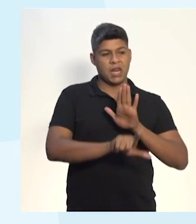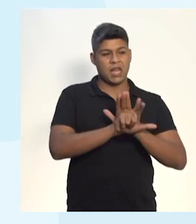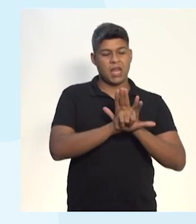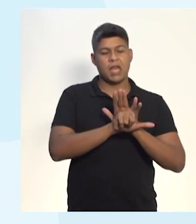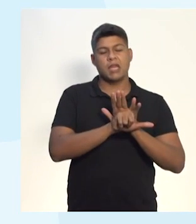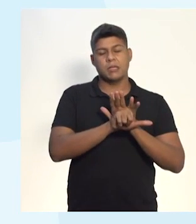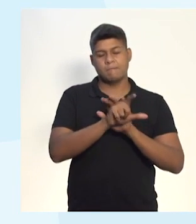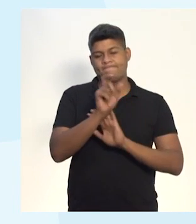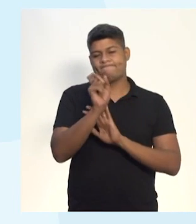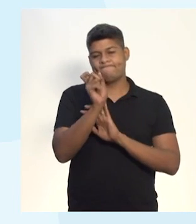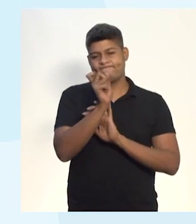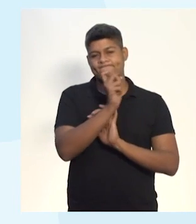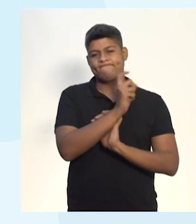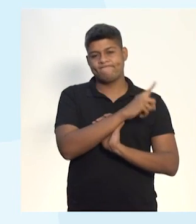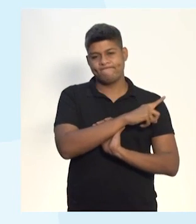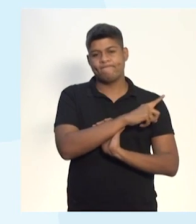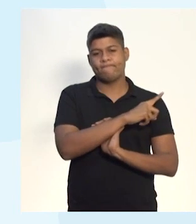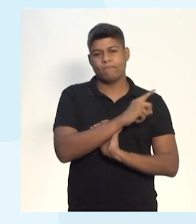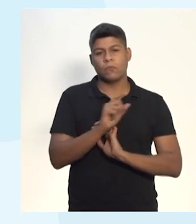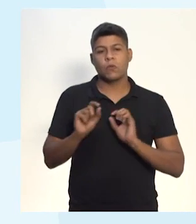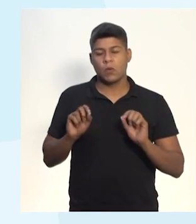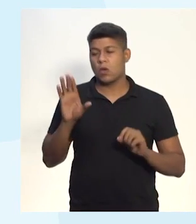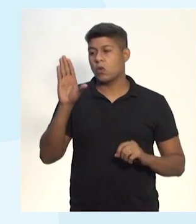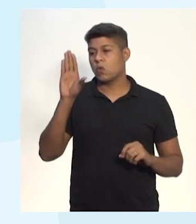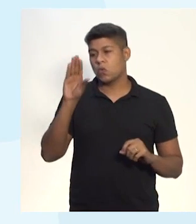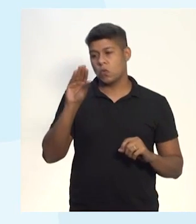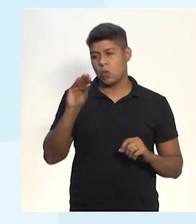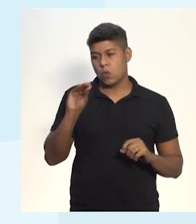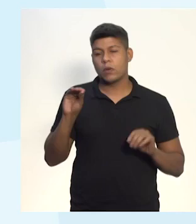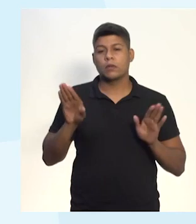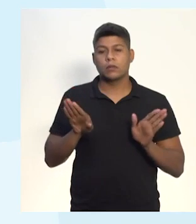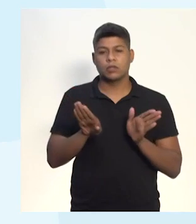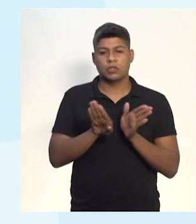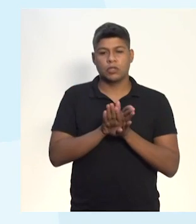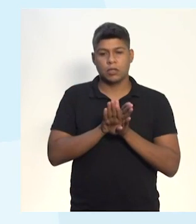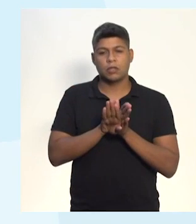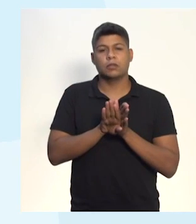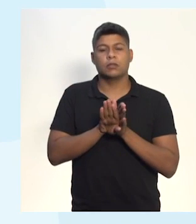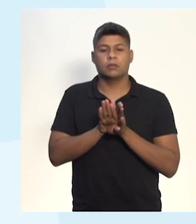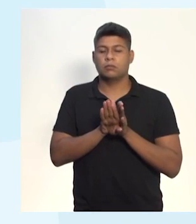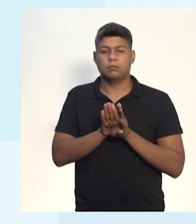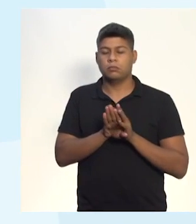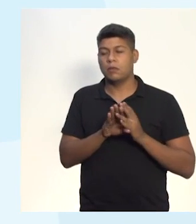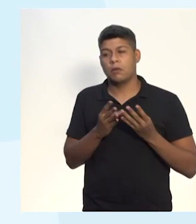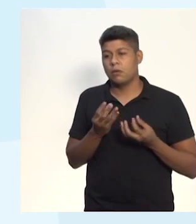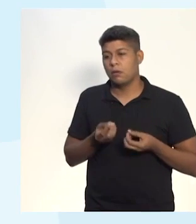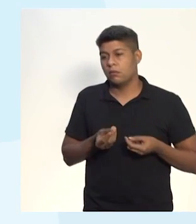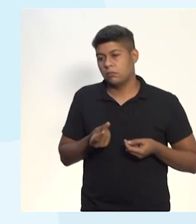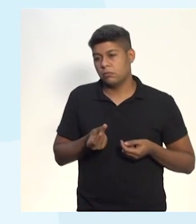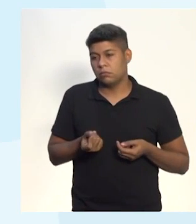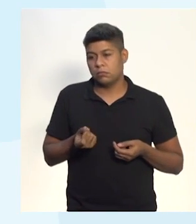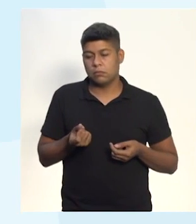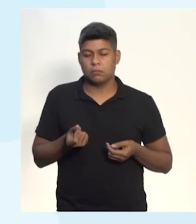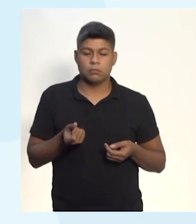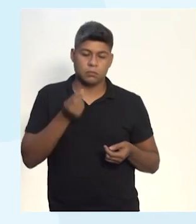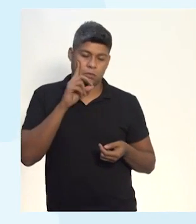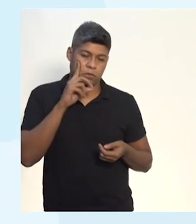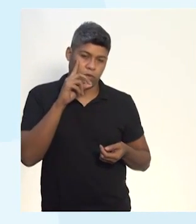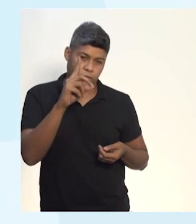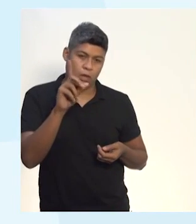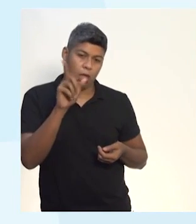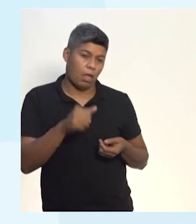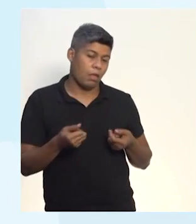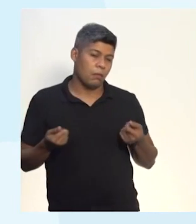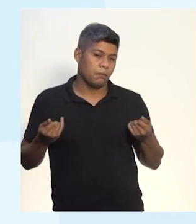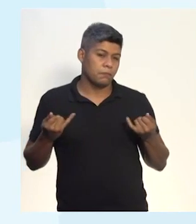sombria, que faz que a noite chegue, apenas foge o dia. Esses são os